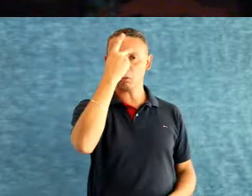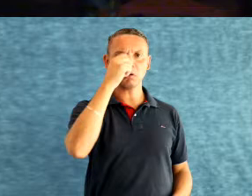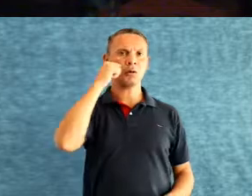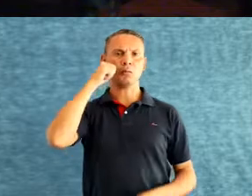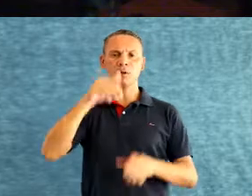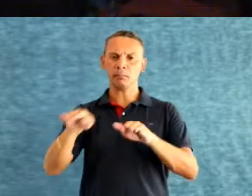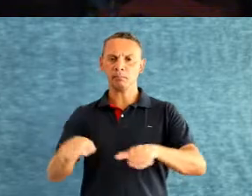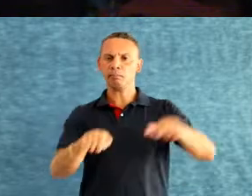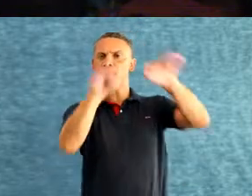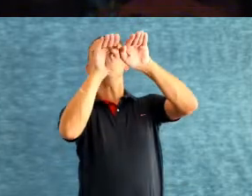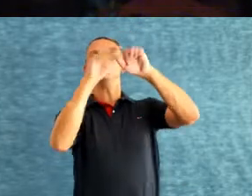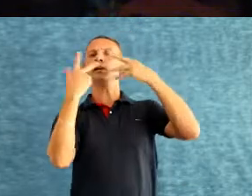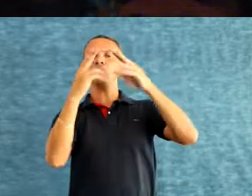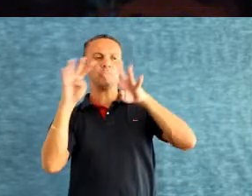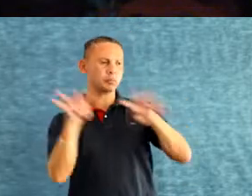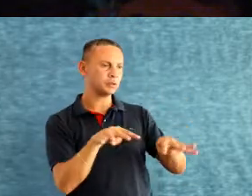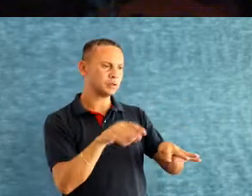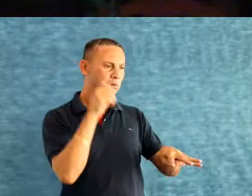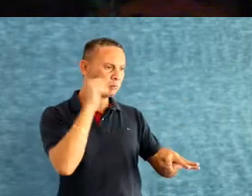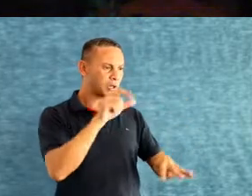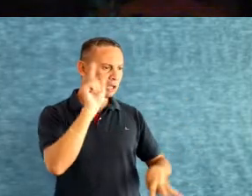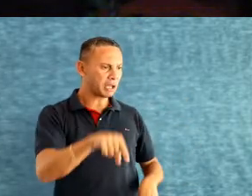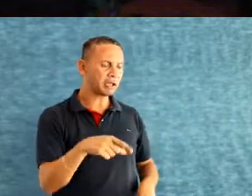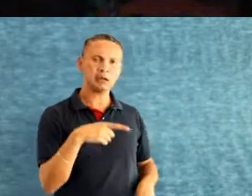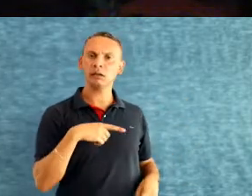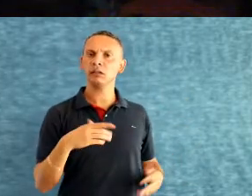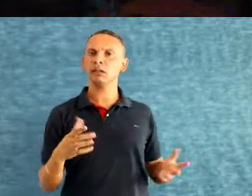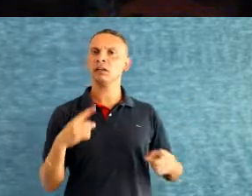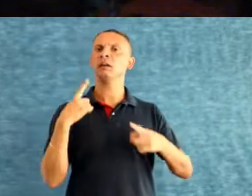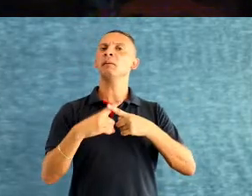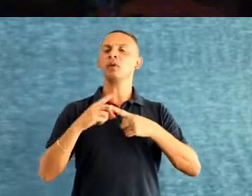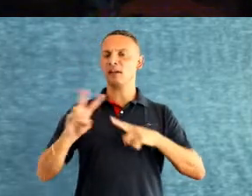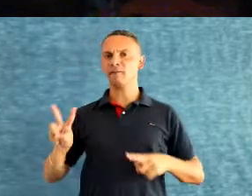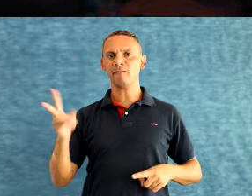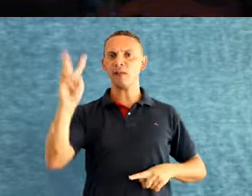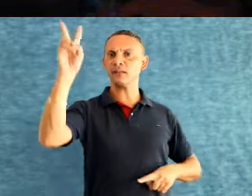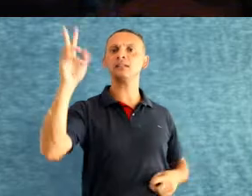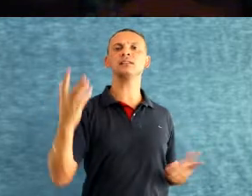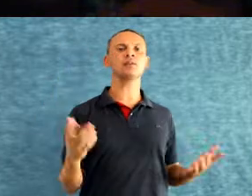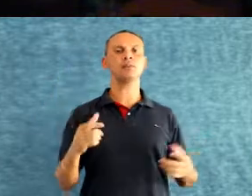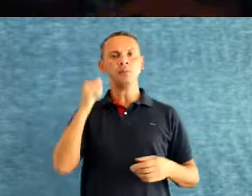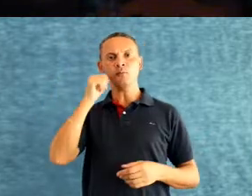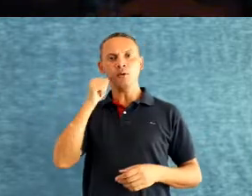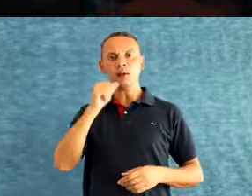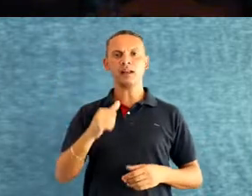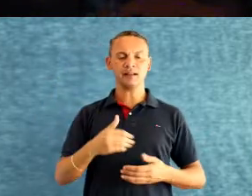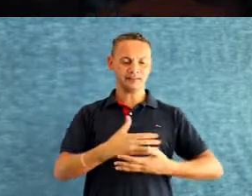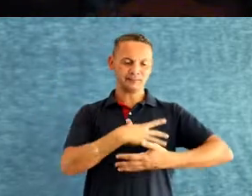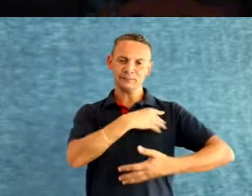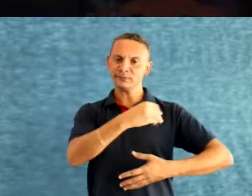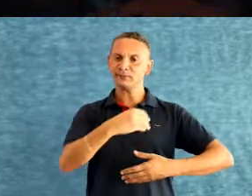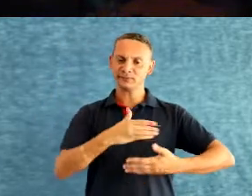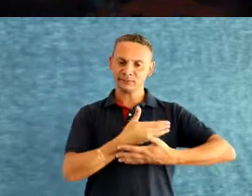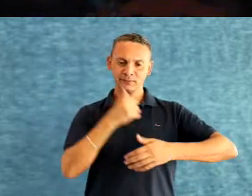das atenções, pela valorização de sua função biológica exclusiva, a maternidade. Tá? Aí vira a rainha